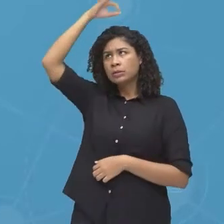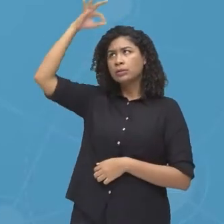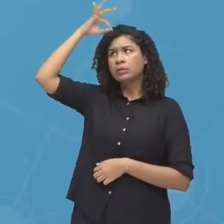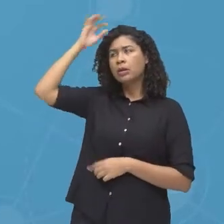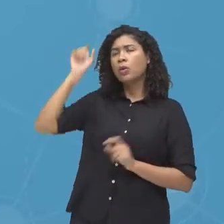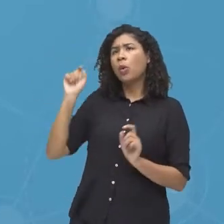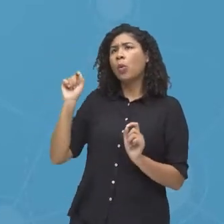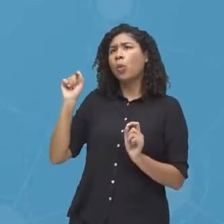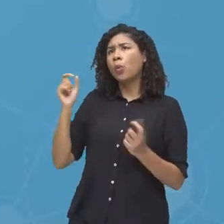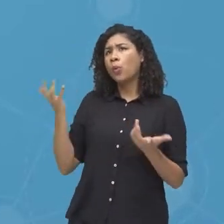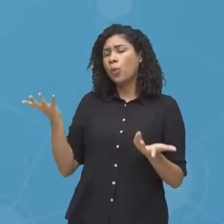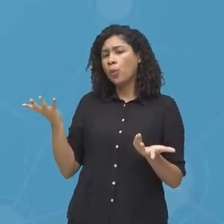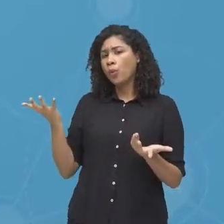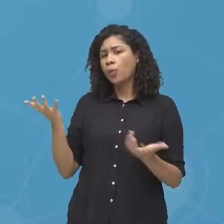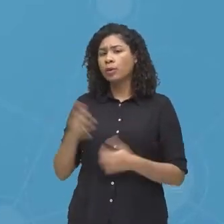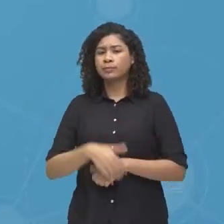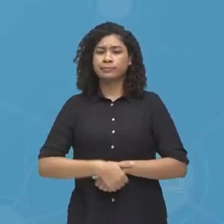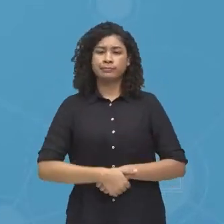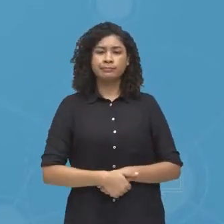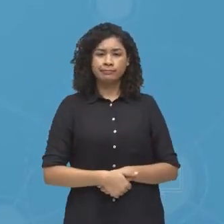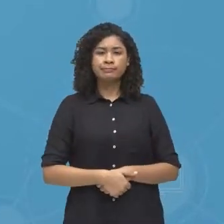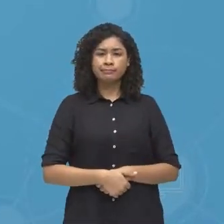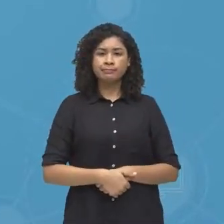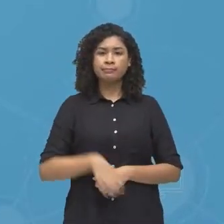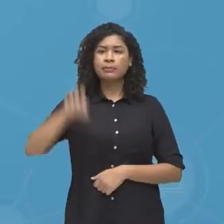Como os europeus